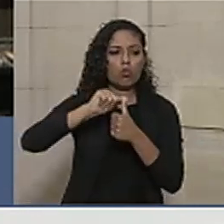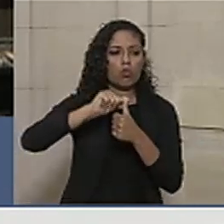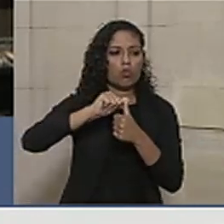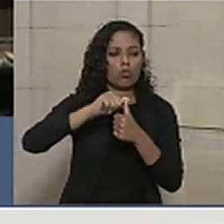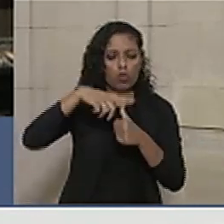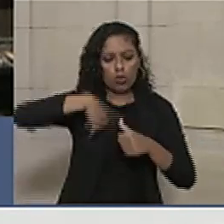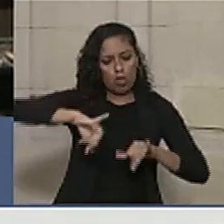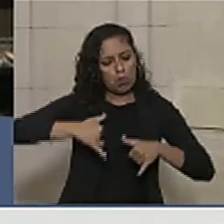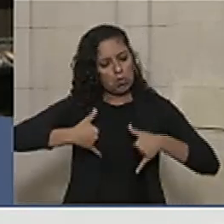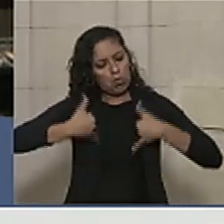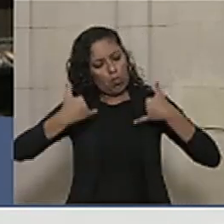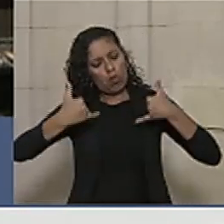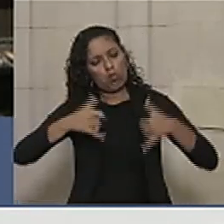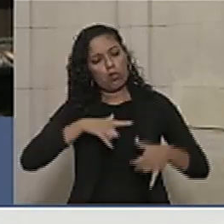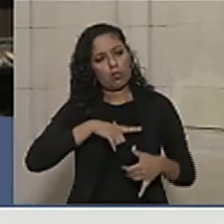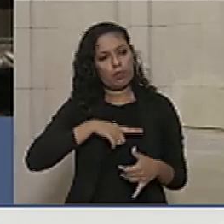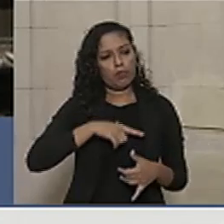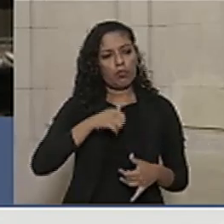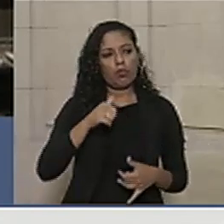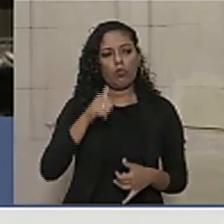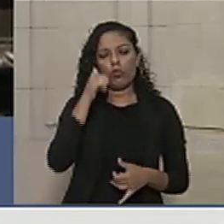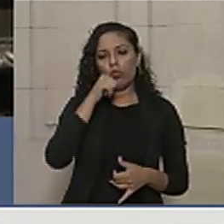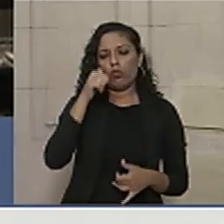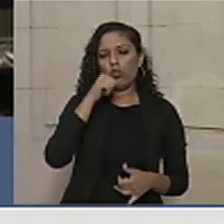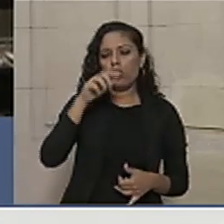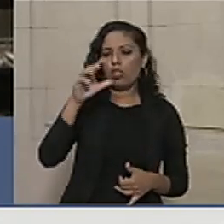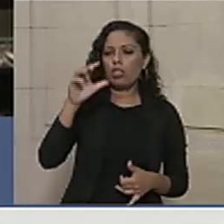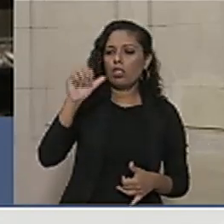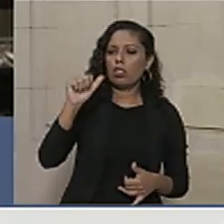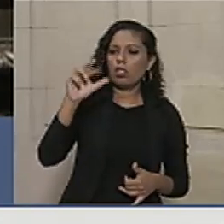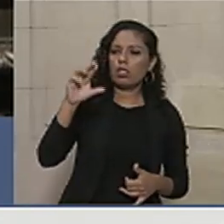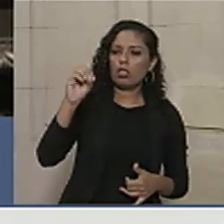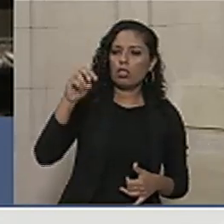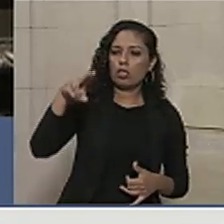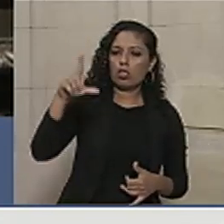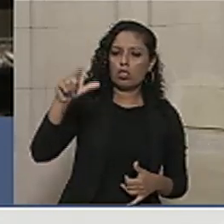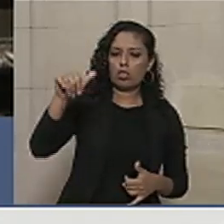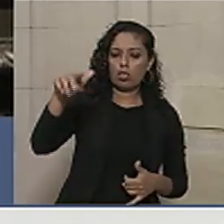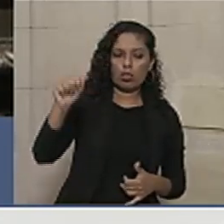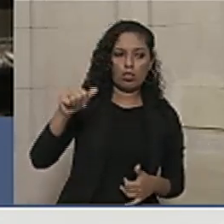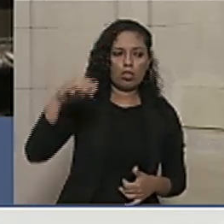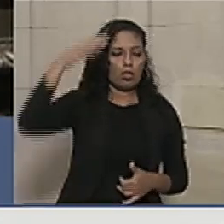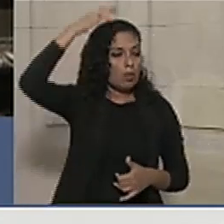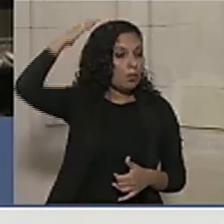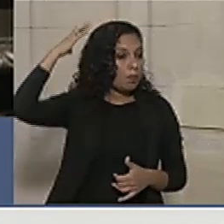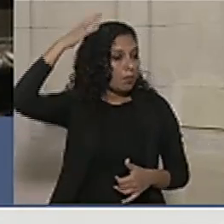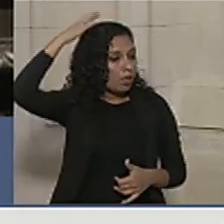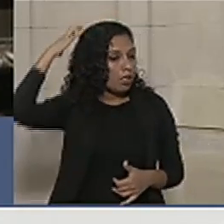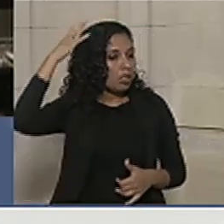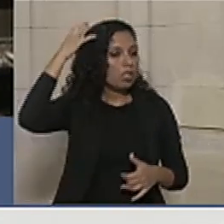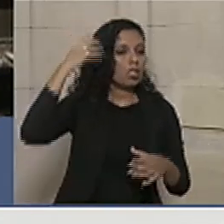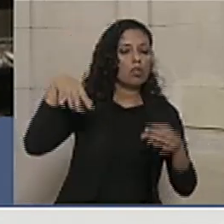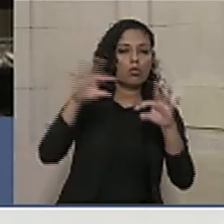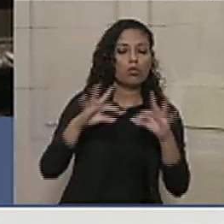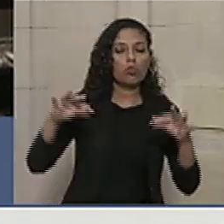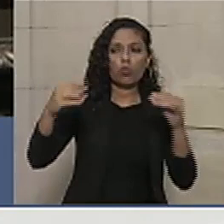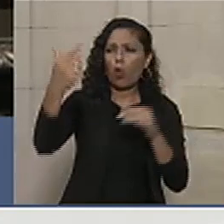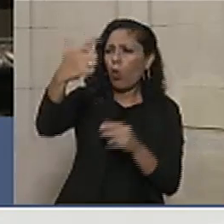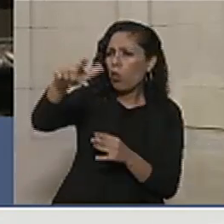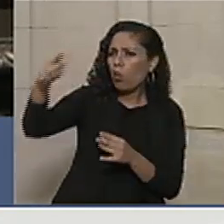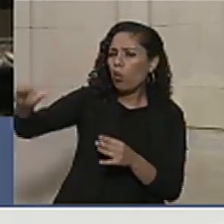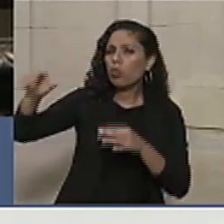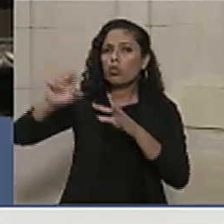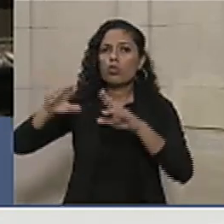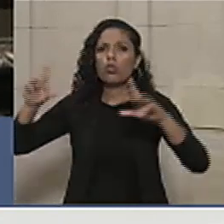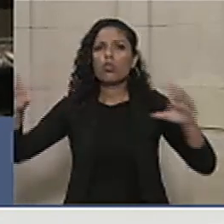nos orgulha. Carolina Maria de Jesus, Marielle Franco, tantos outros e tantas outras